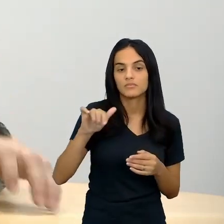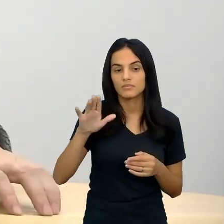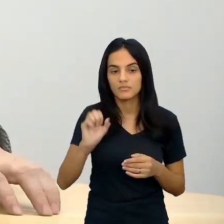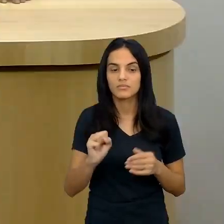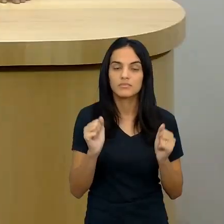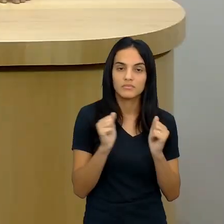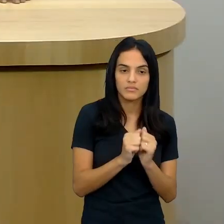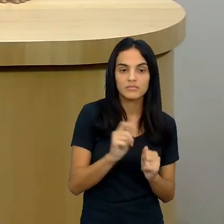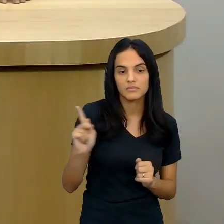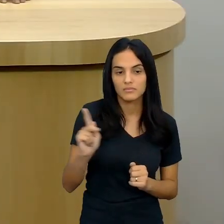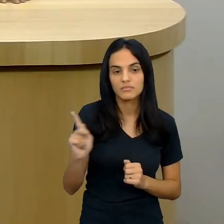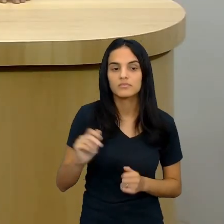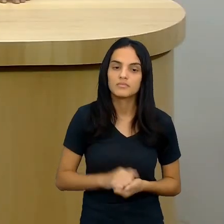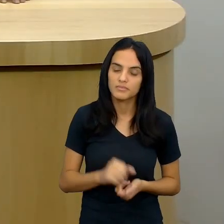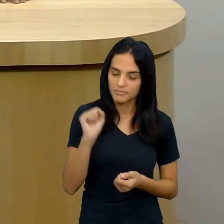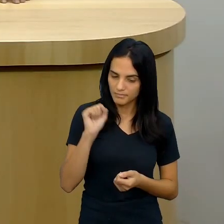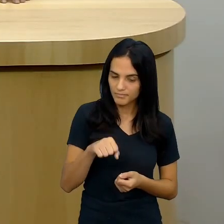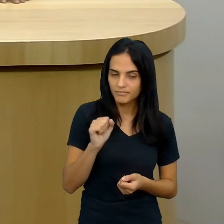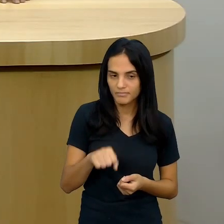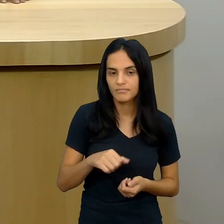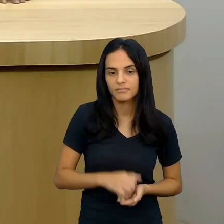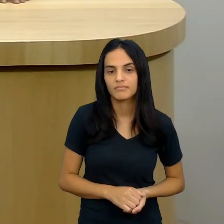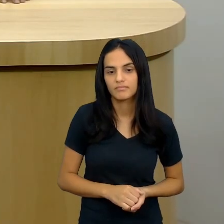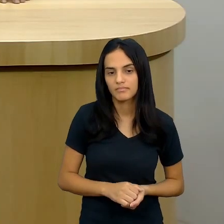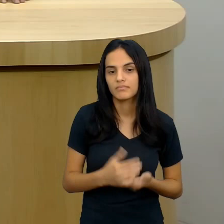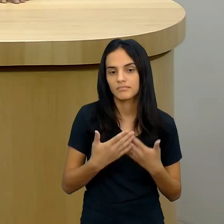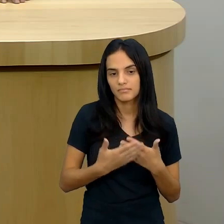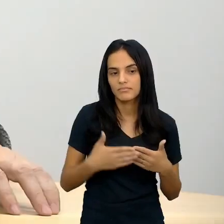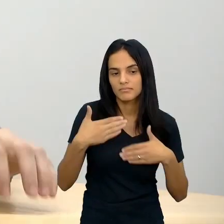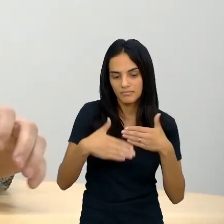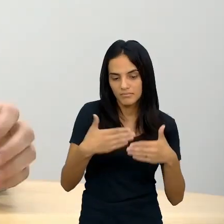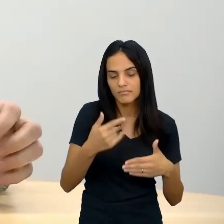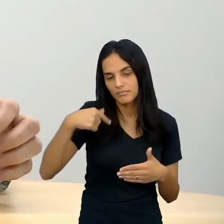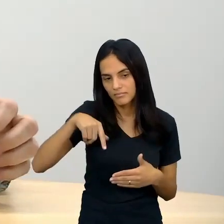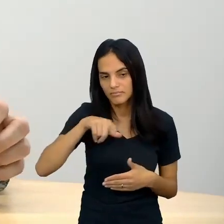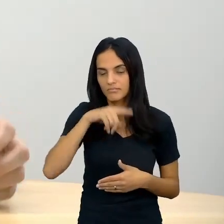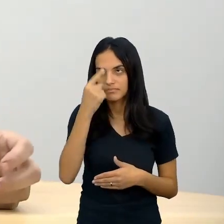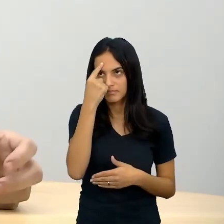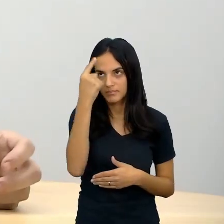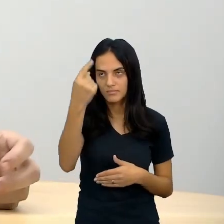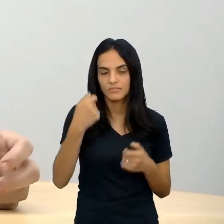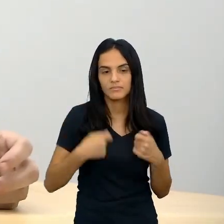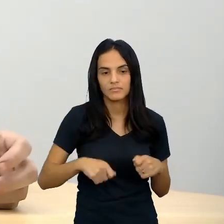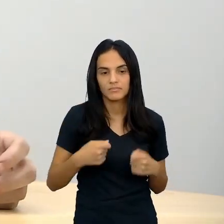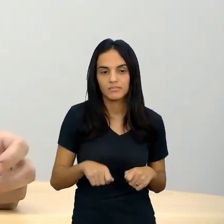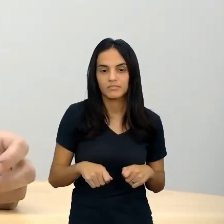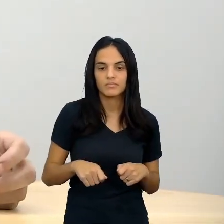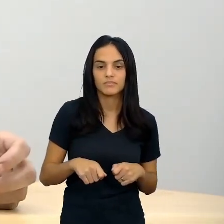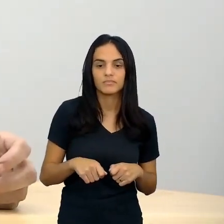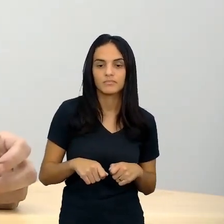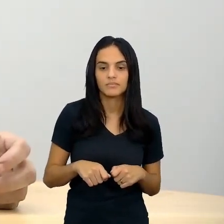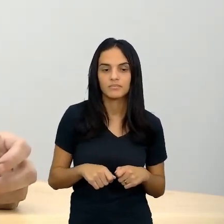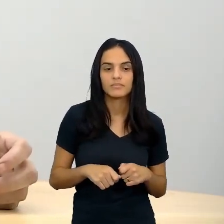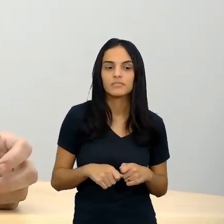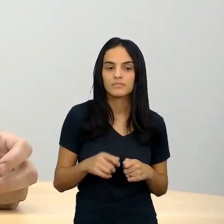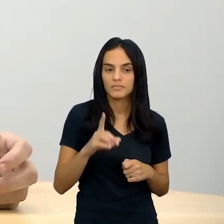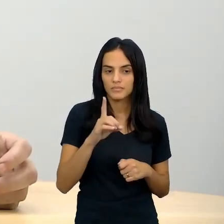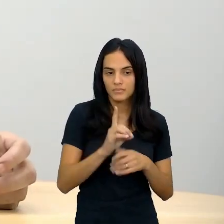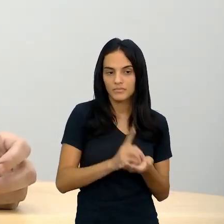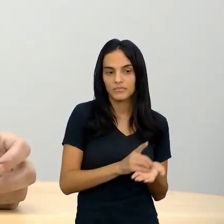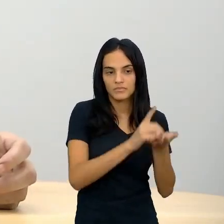professor. Né? Isso é uma constante que a gente tem que pensar. E lá, no diário